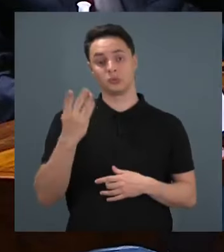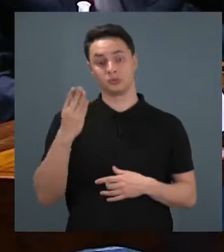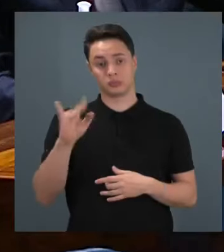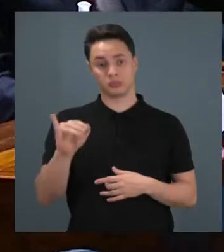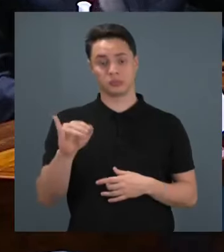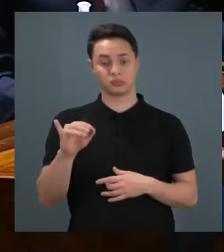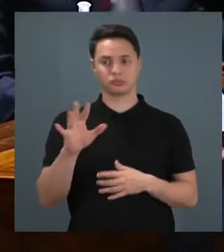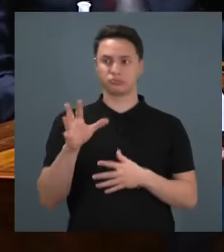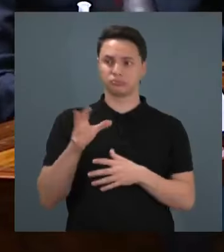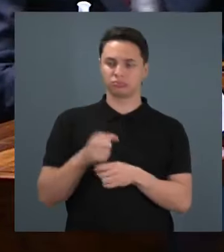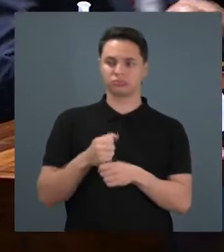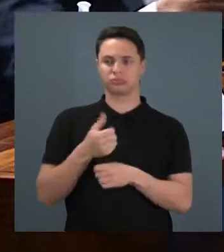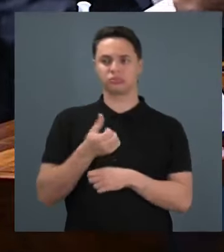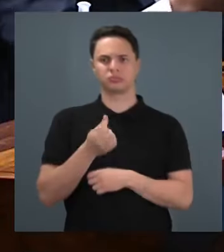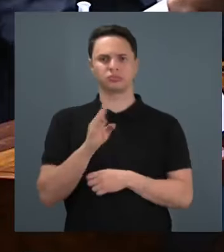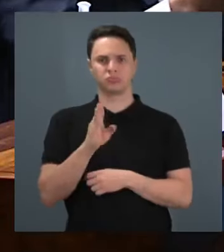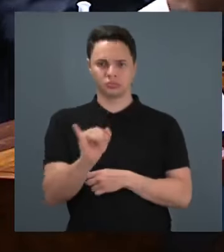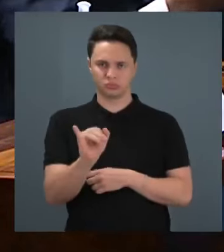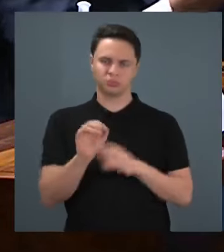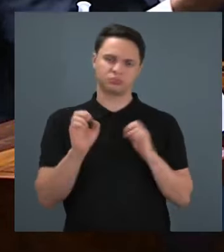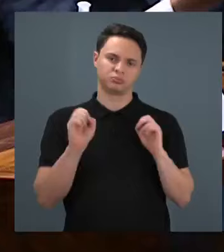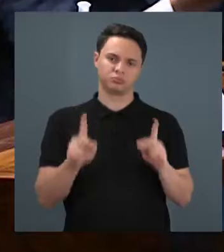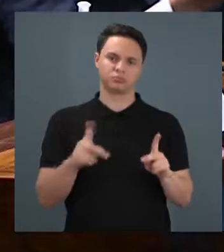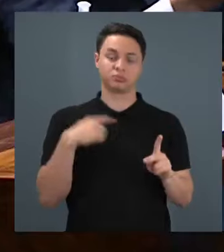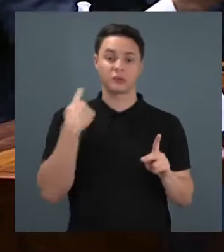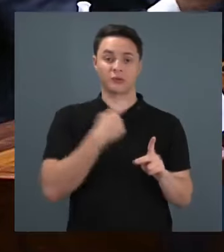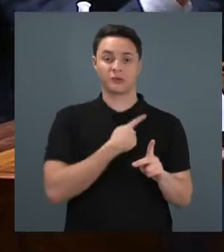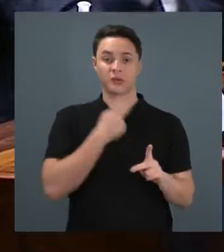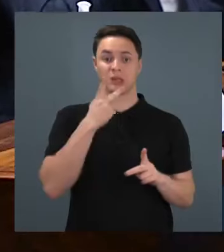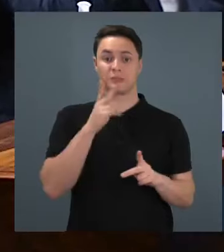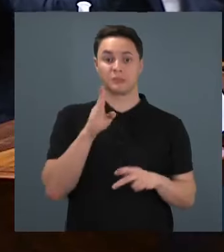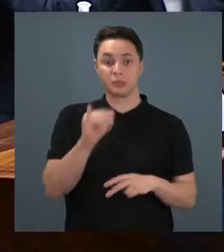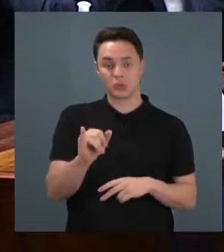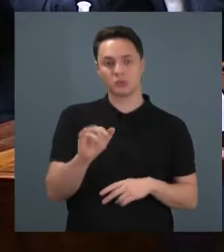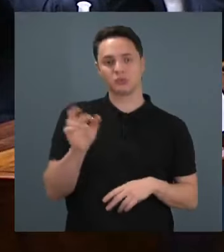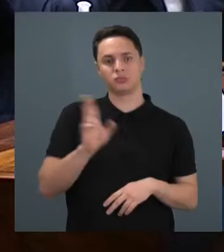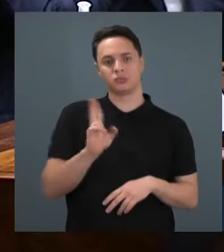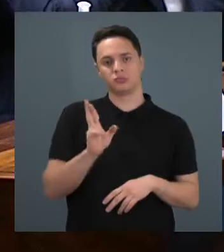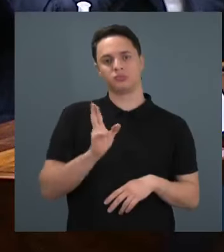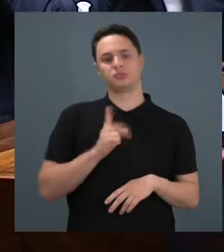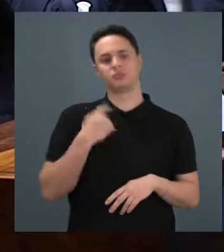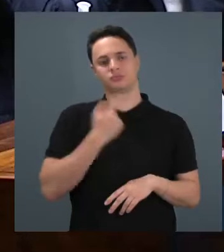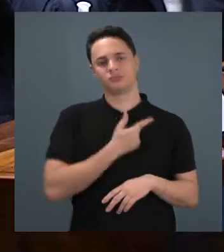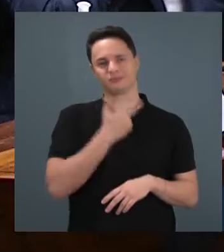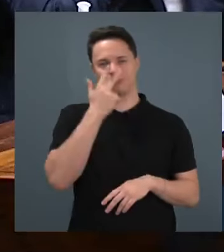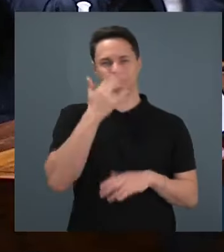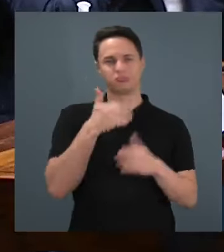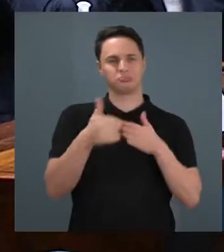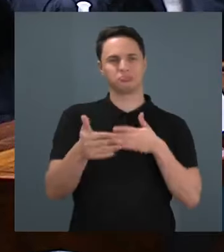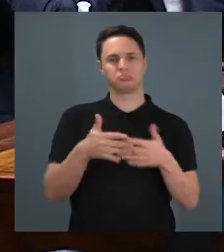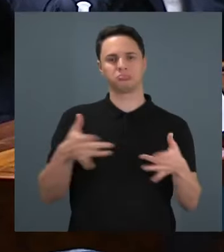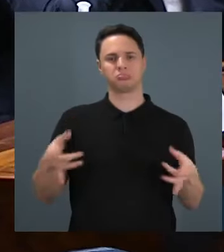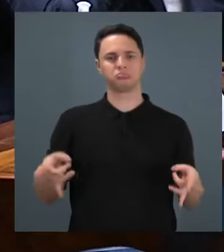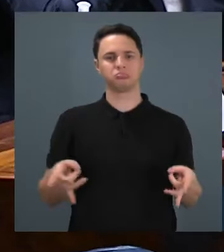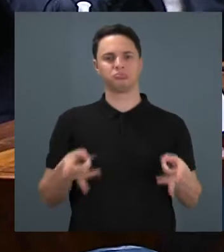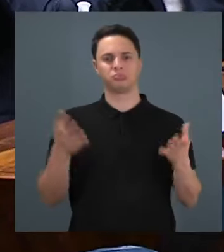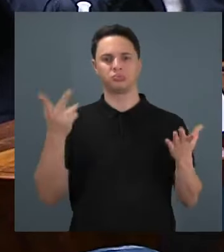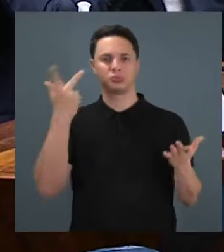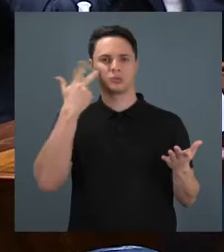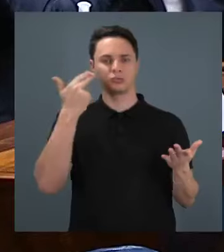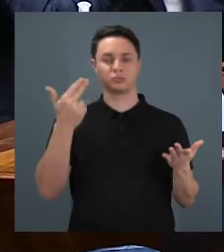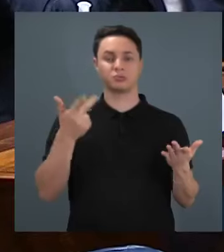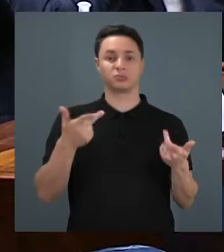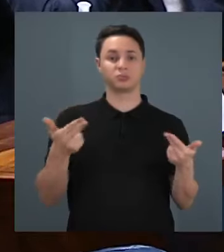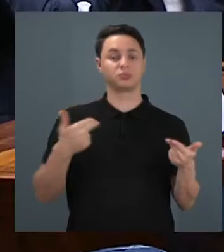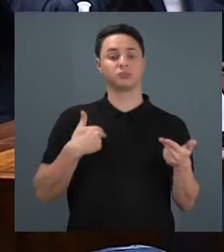6 bilhões. É evidente que, quando a gente fala de bilhões aqui, isso está tão banalizado, tão normalizado, e eu